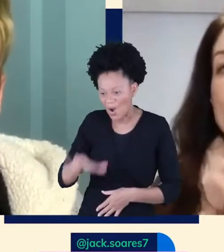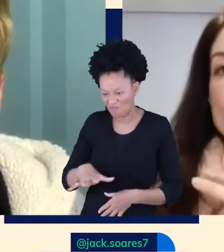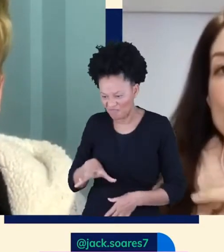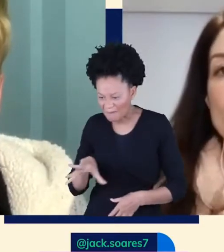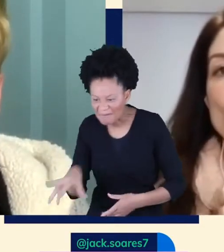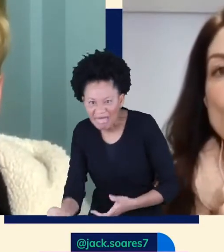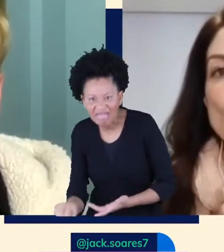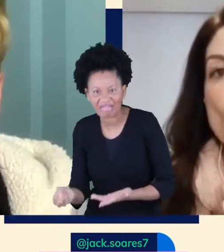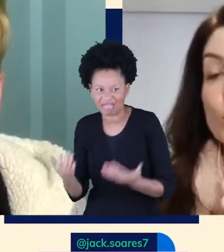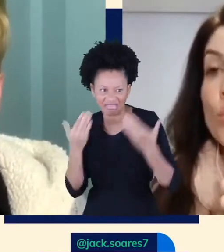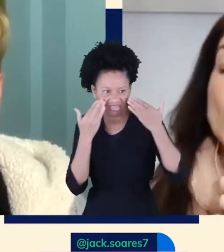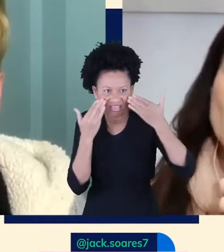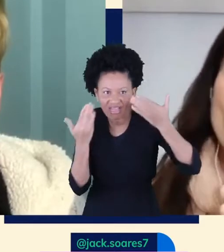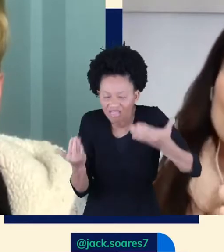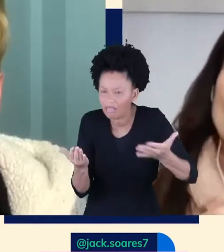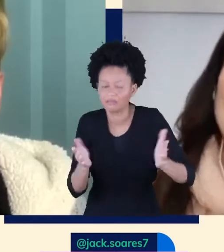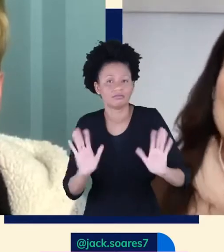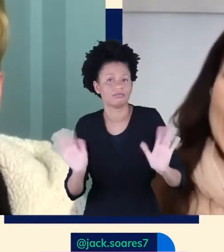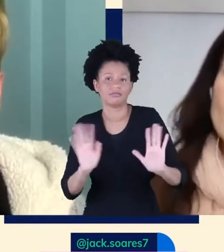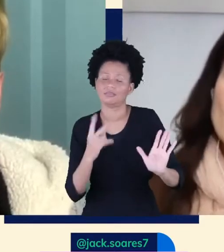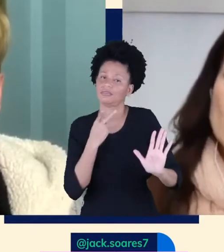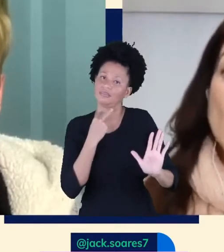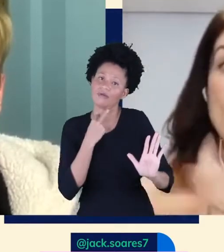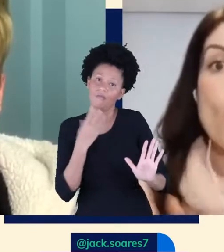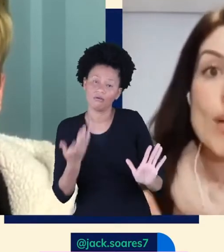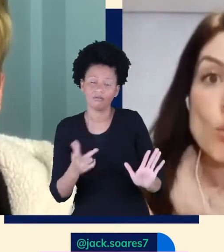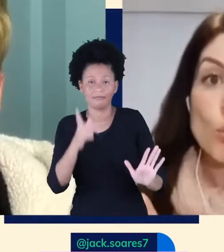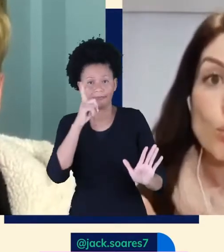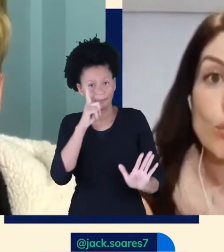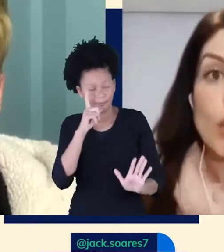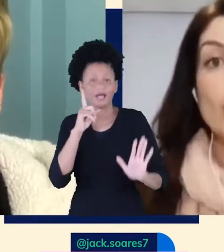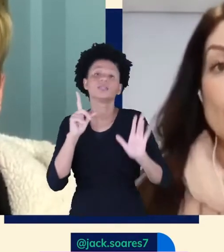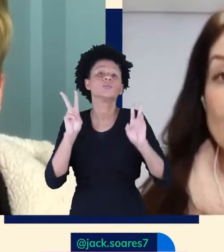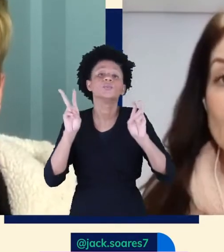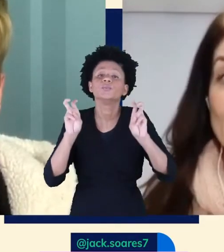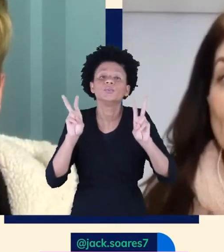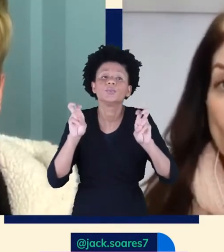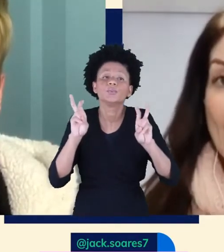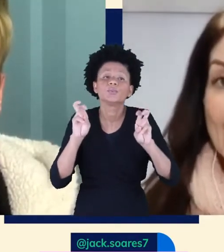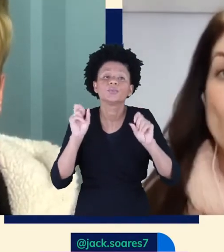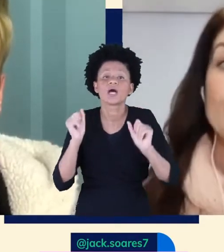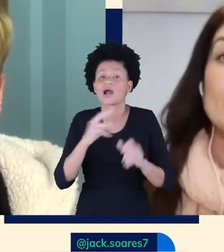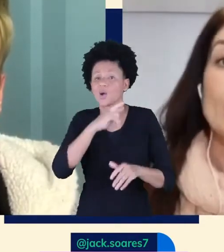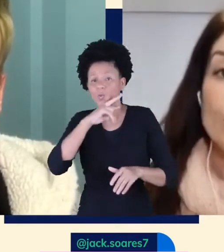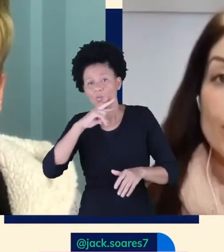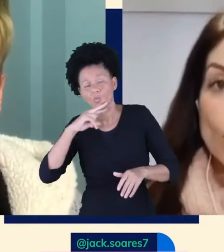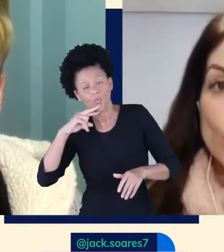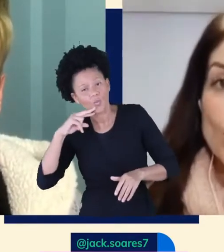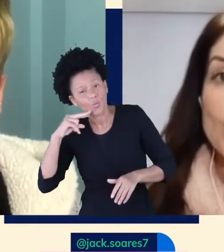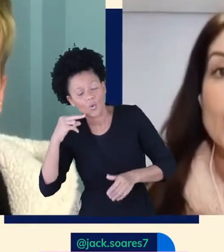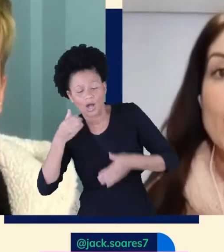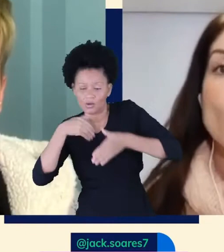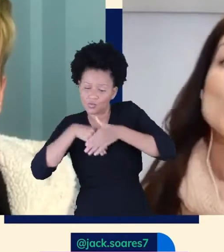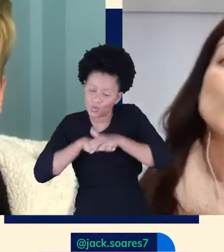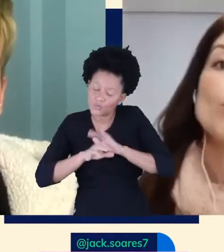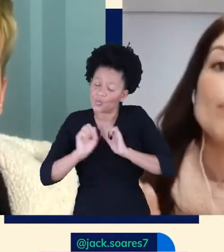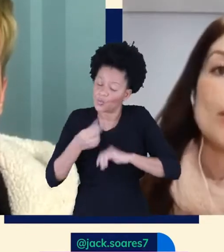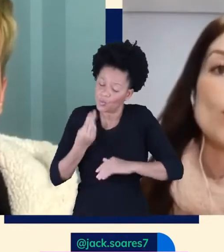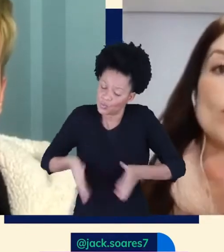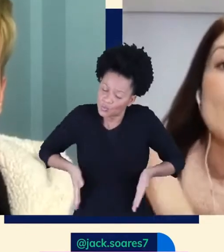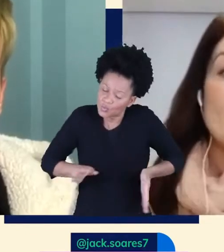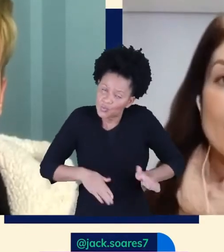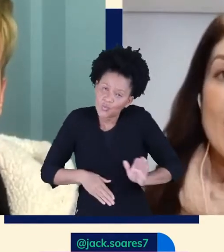no pênis na frente dos outros, não pode, porque pênis é um assunto que fica dentro da cueca ou fica dentro da fraldinha, que é um